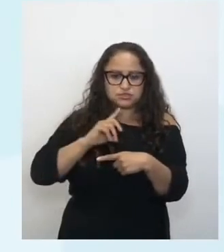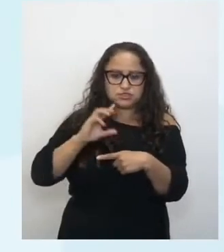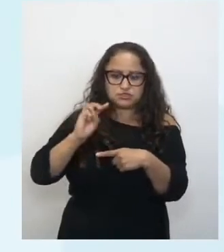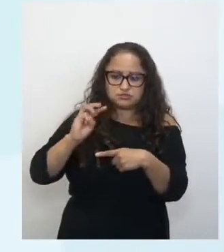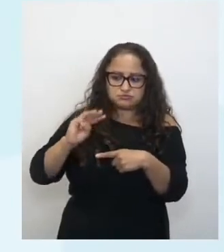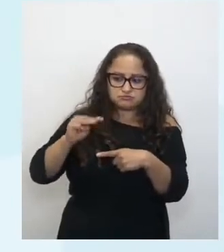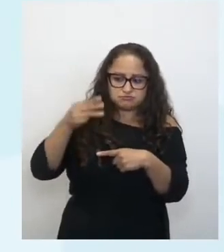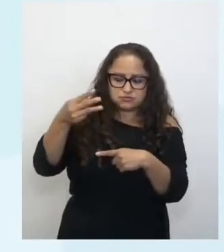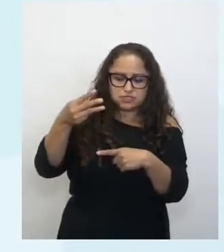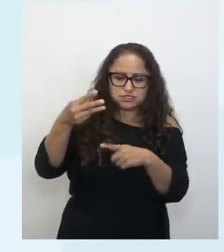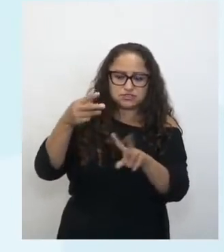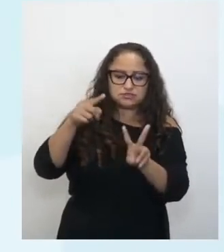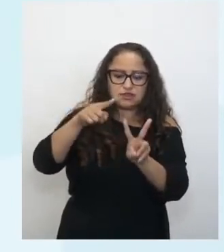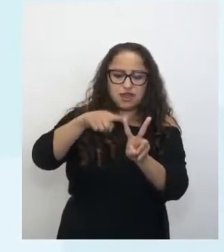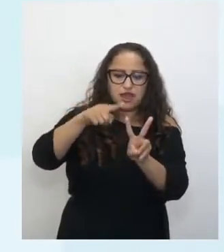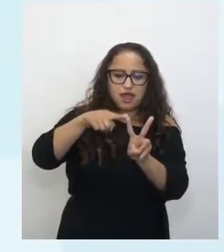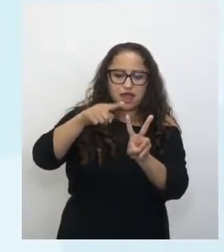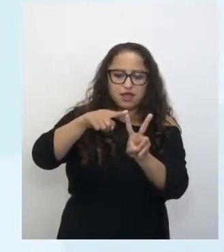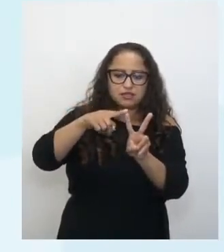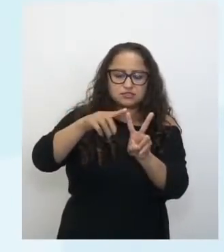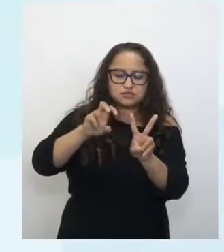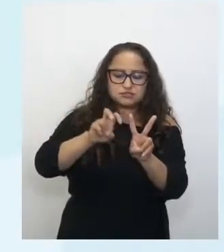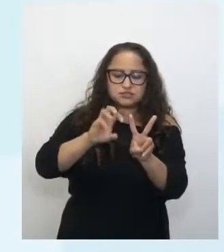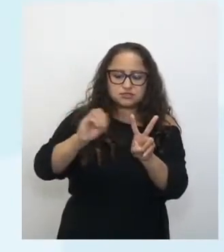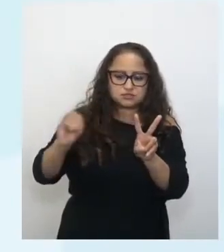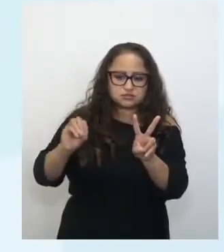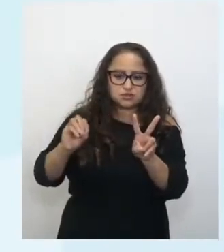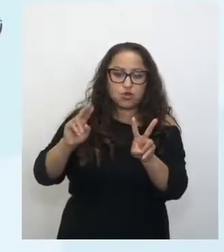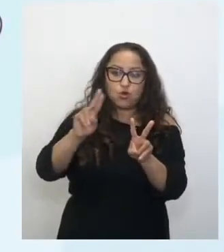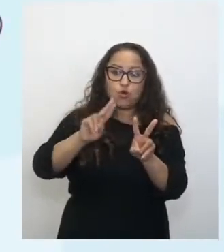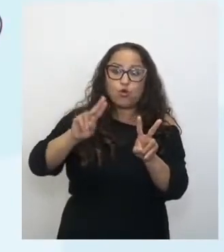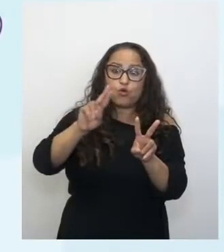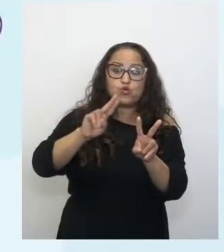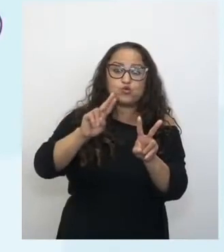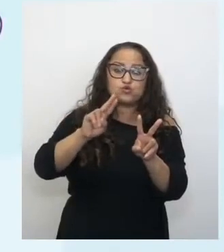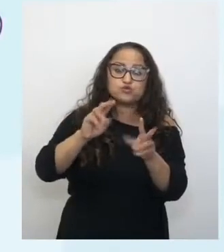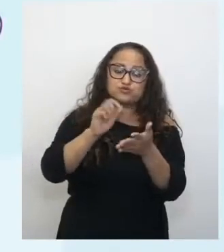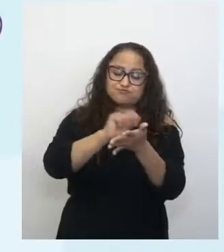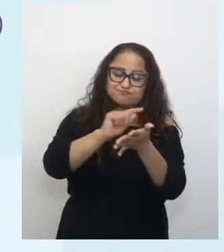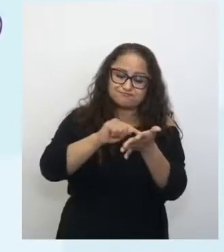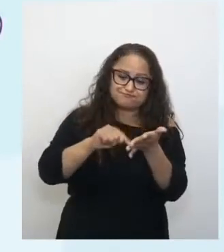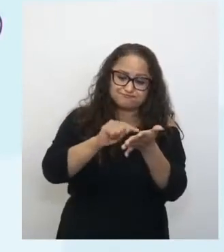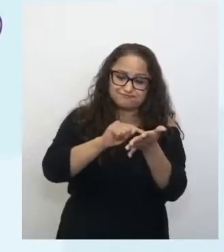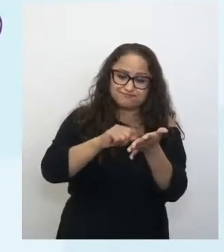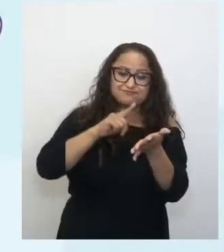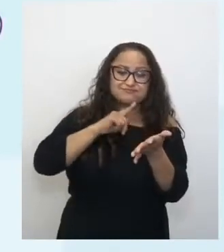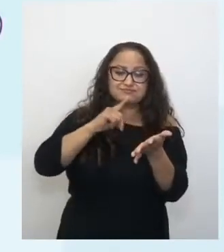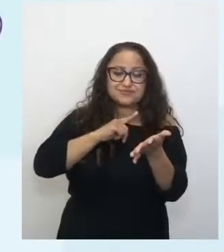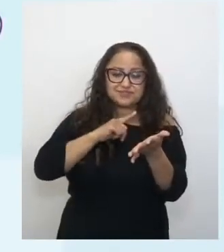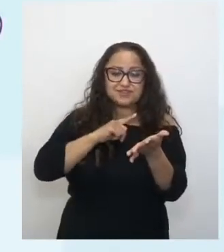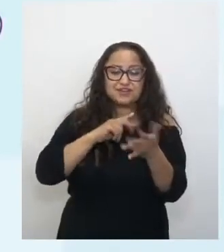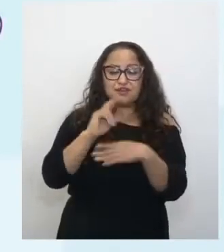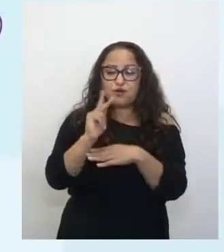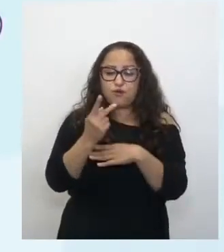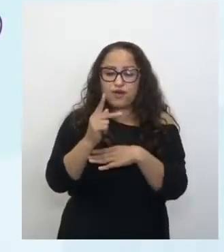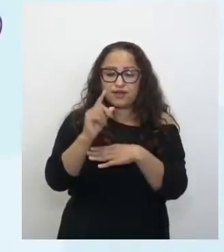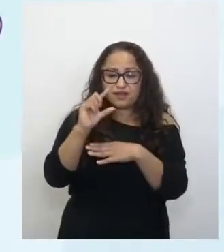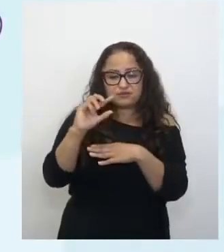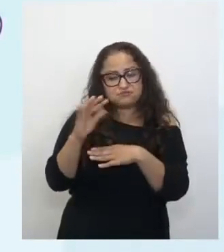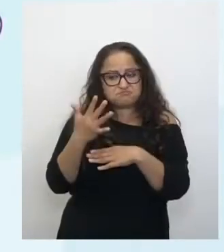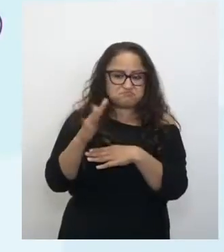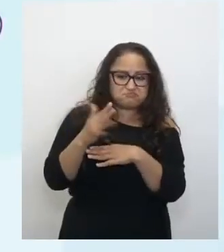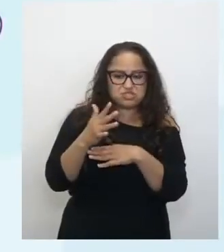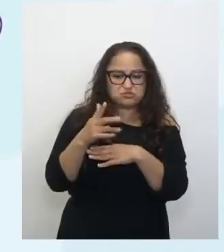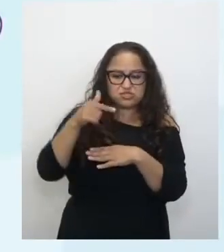transforma em raiz cúbica uso da calculadora e vou chegar que altura da casquinha que sobra é de